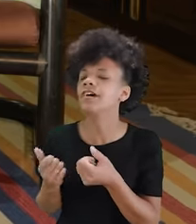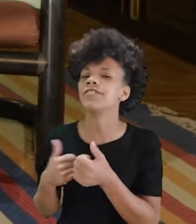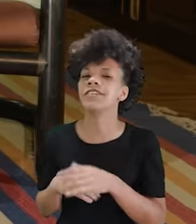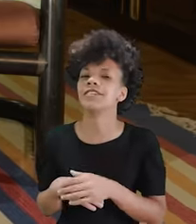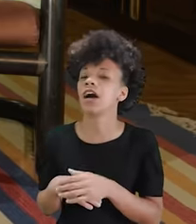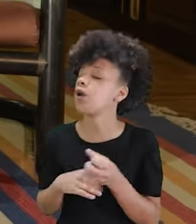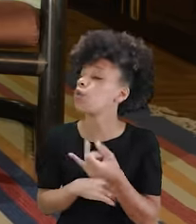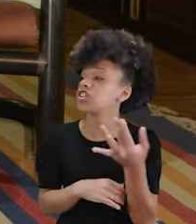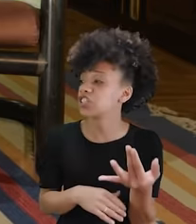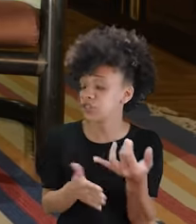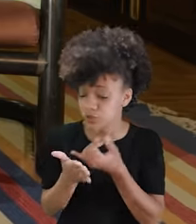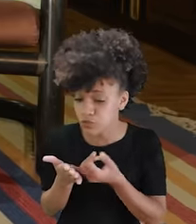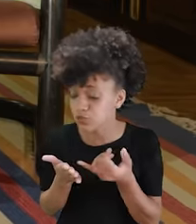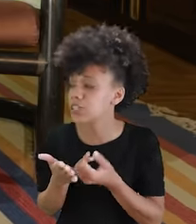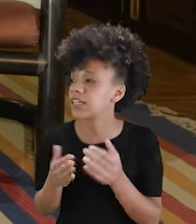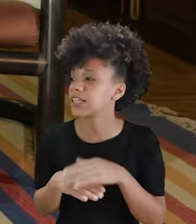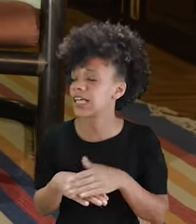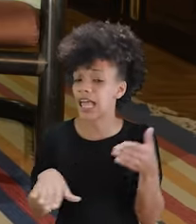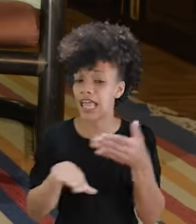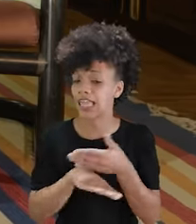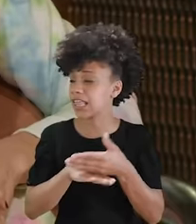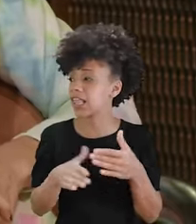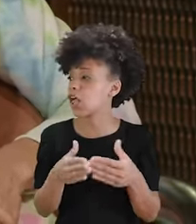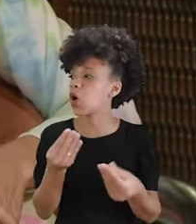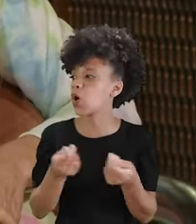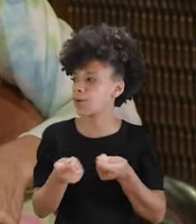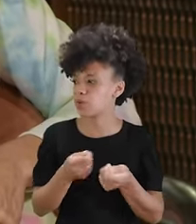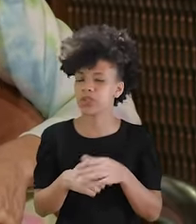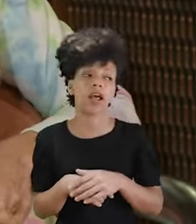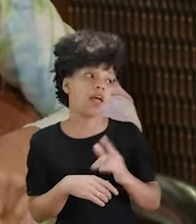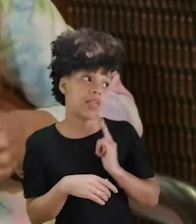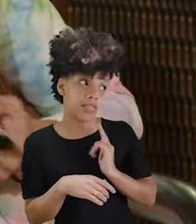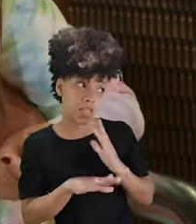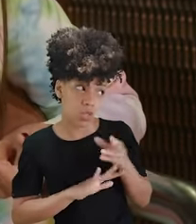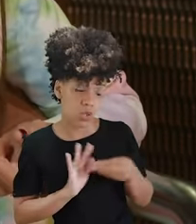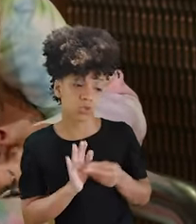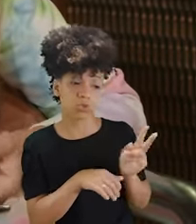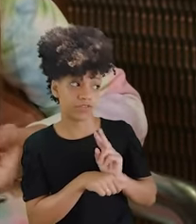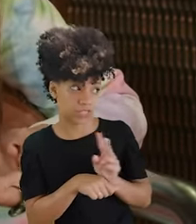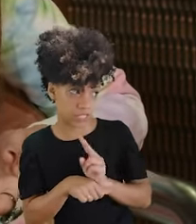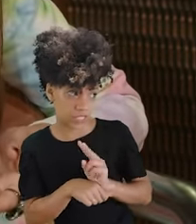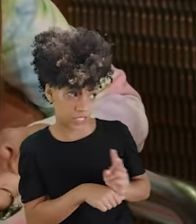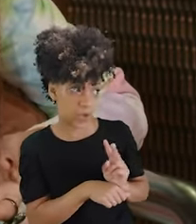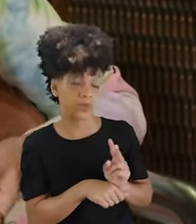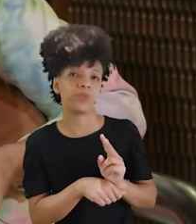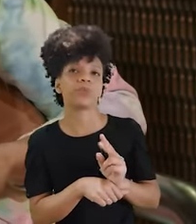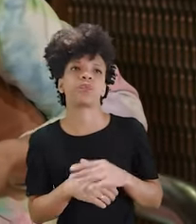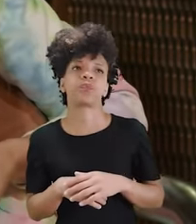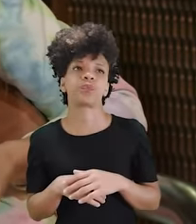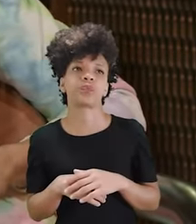vamos falar de droga quantidade de drogas que entra no Cruzeiro como é que eu tem todo uma fiscalização